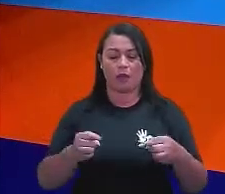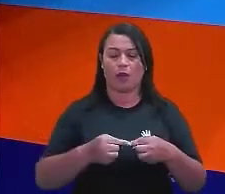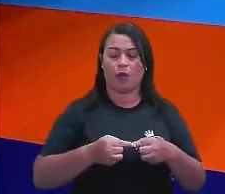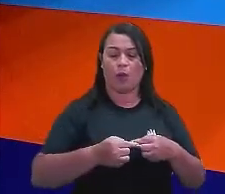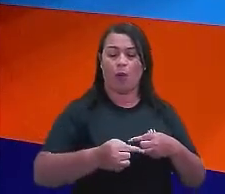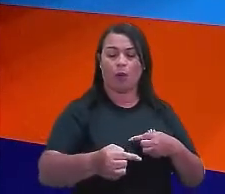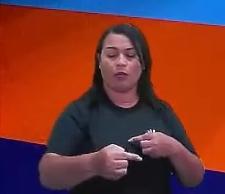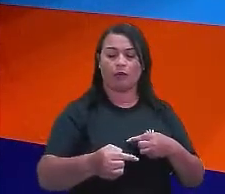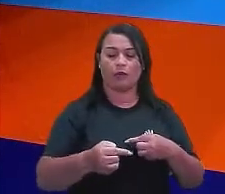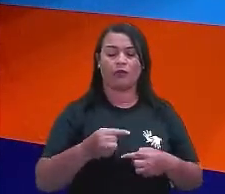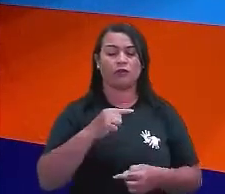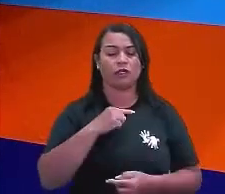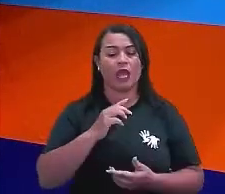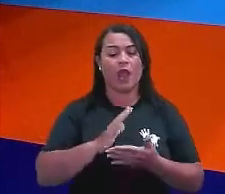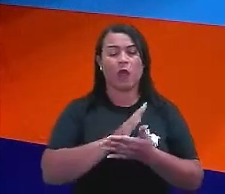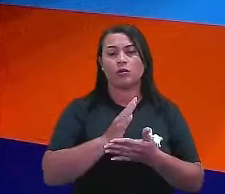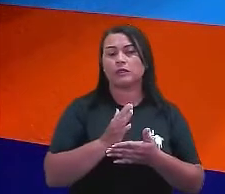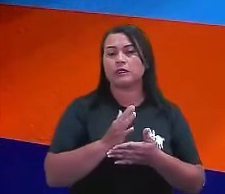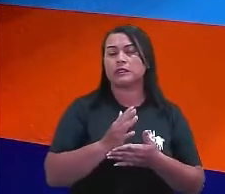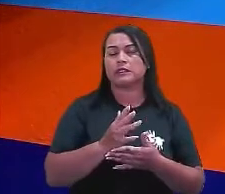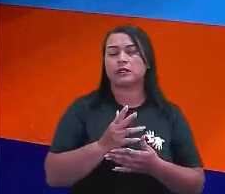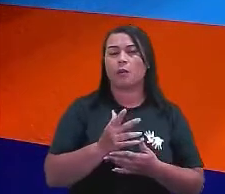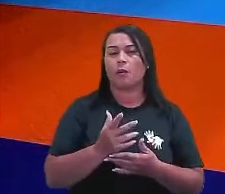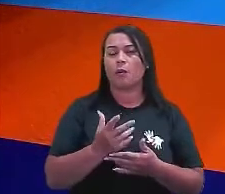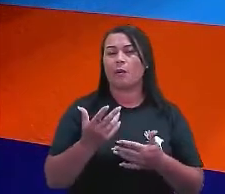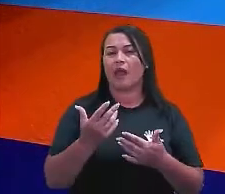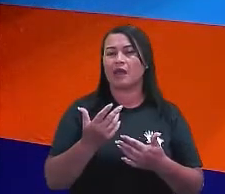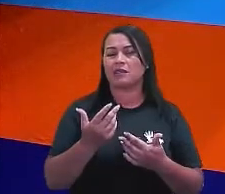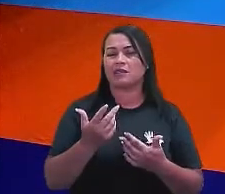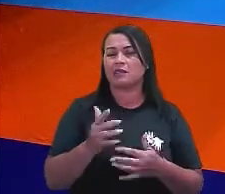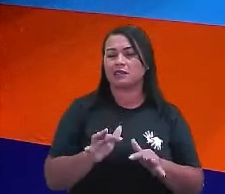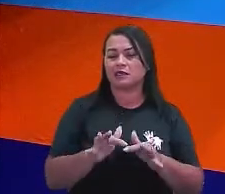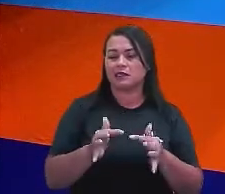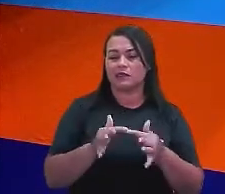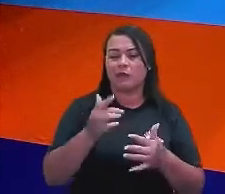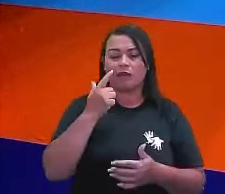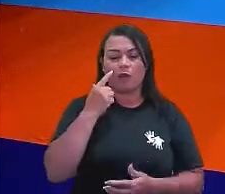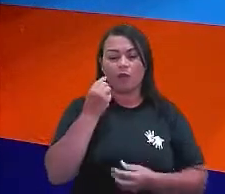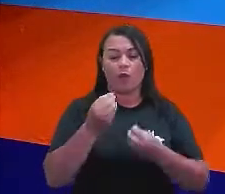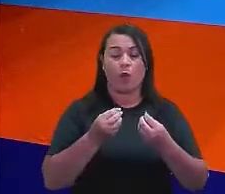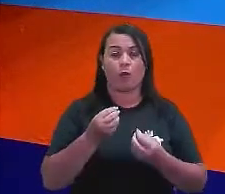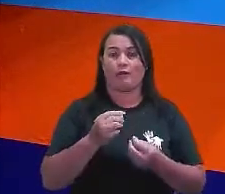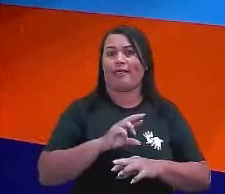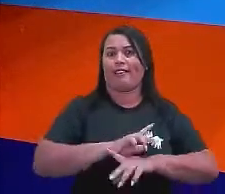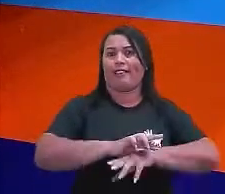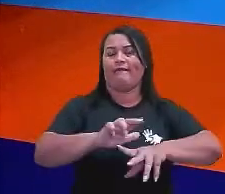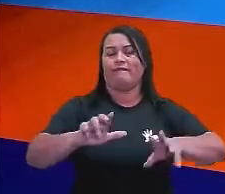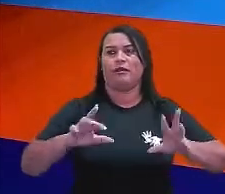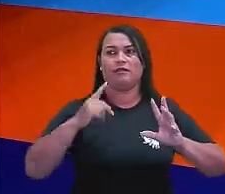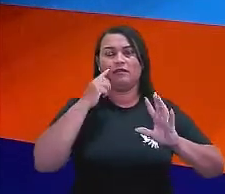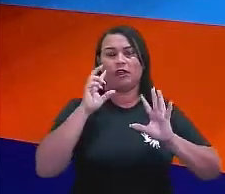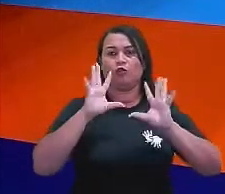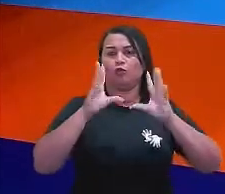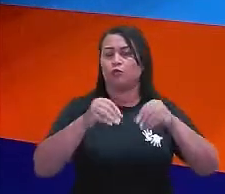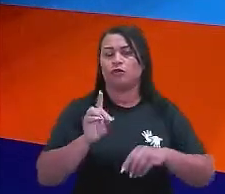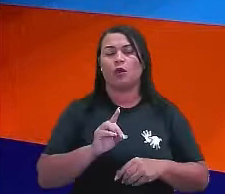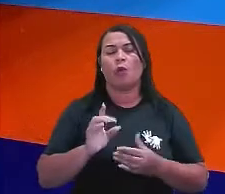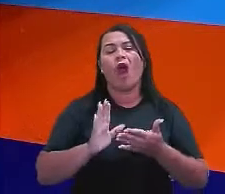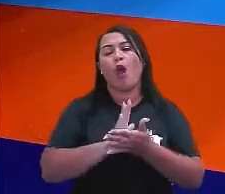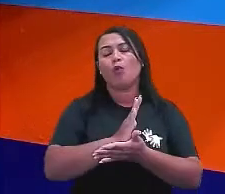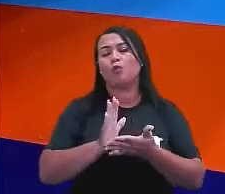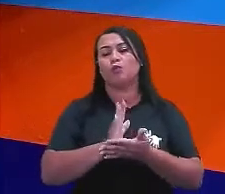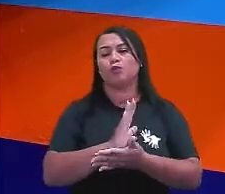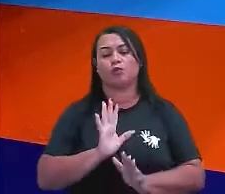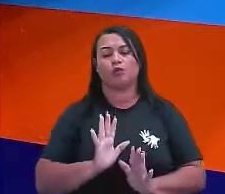que são mais comuns, né? Porque as figuras geométricas são muitas. E aí não tem como a gente ver tudo. Mas tem como a gente revisar